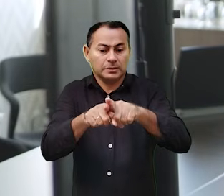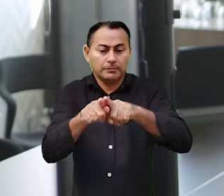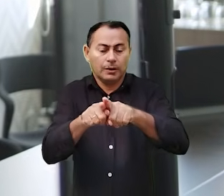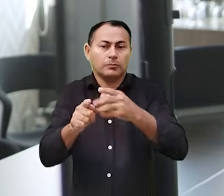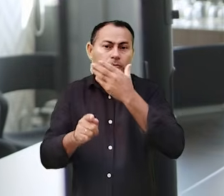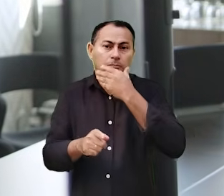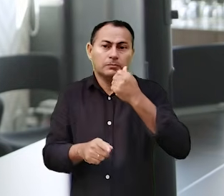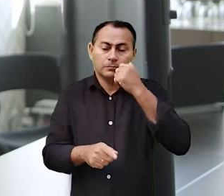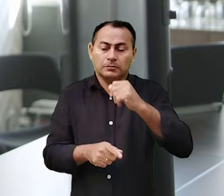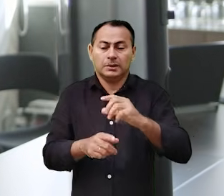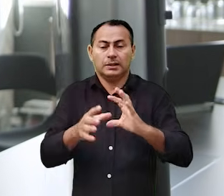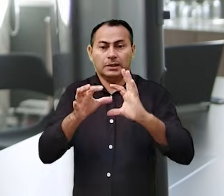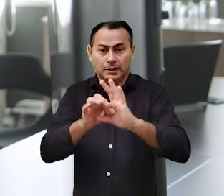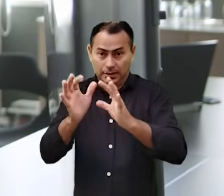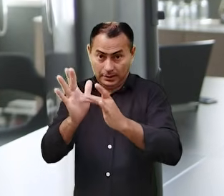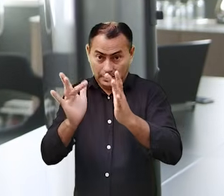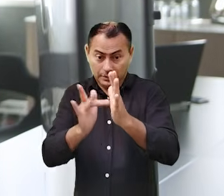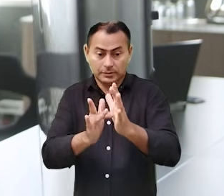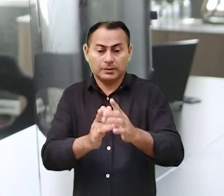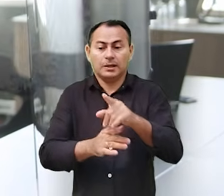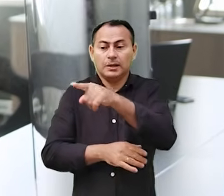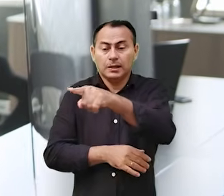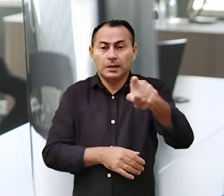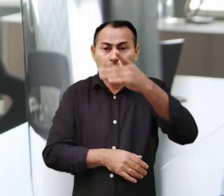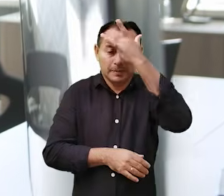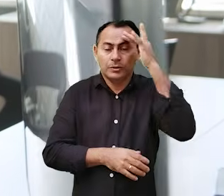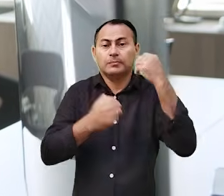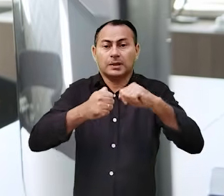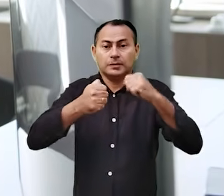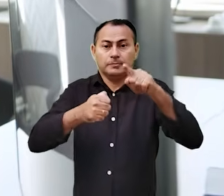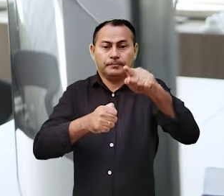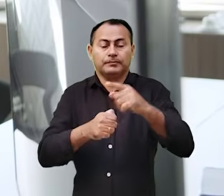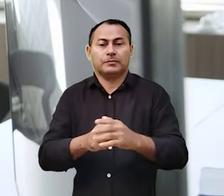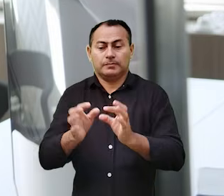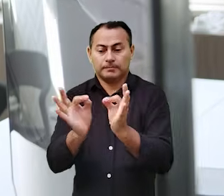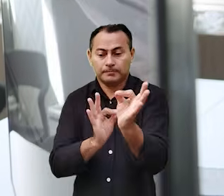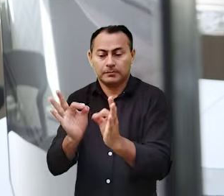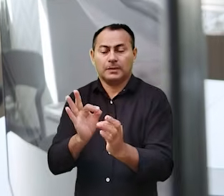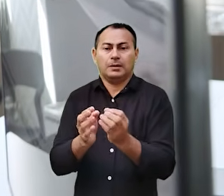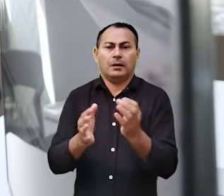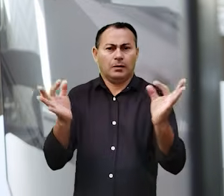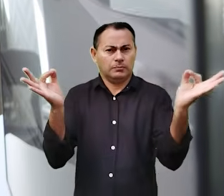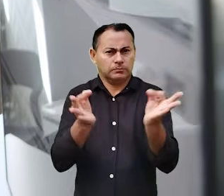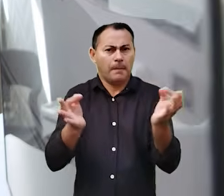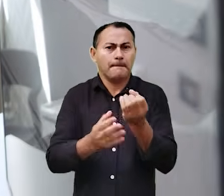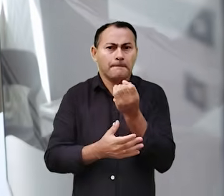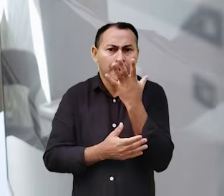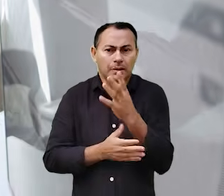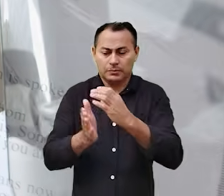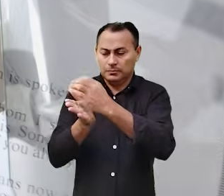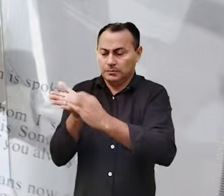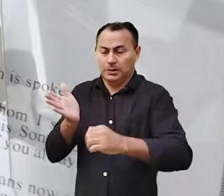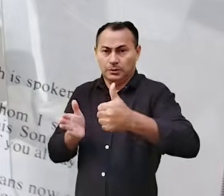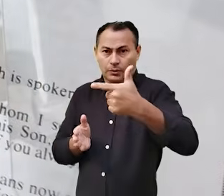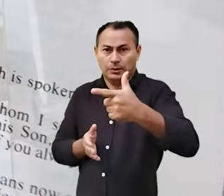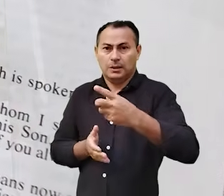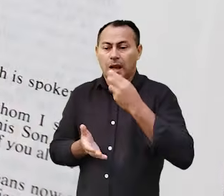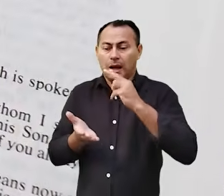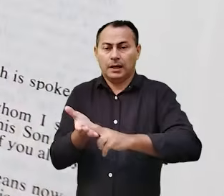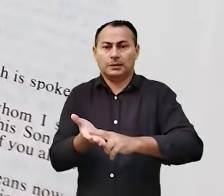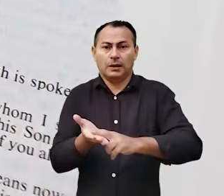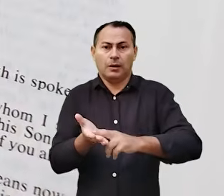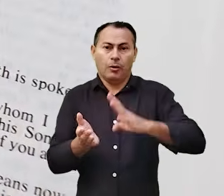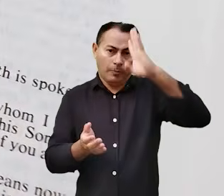seus irmãos e irmãs em Cristo e que eles precisam de você. Esse esquema funciona muito bem. No capítulo 12